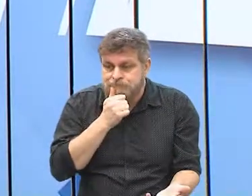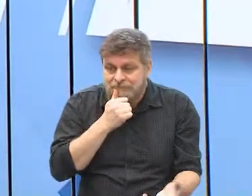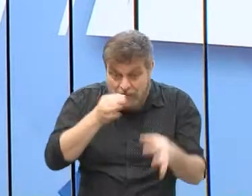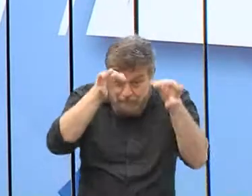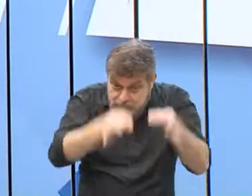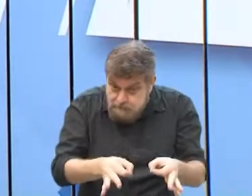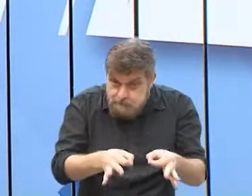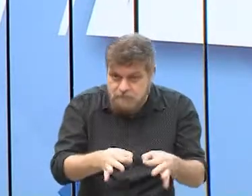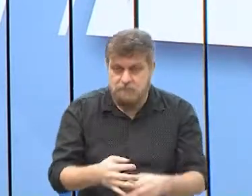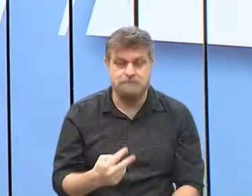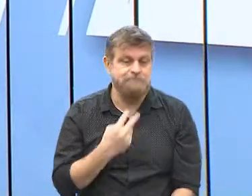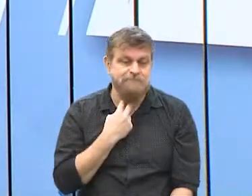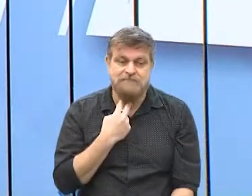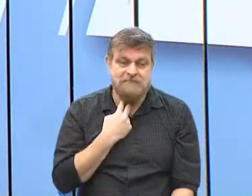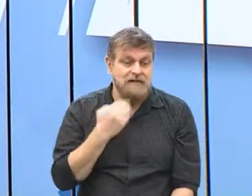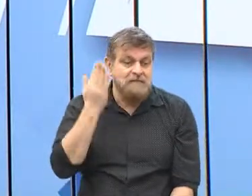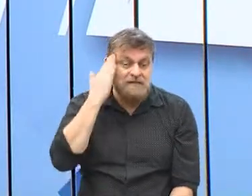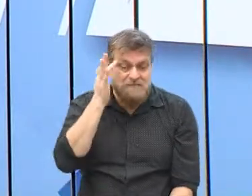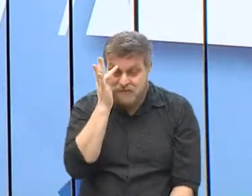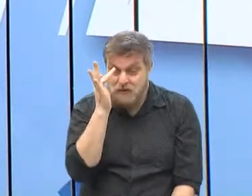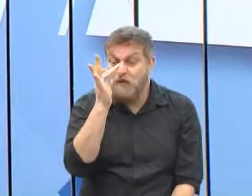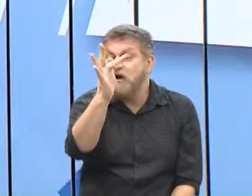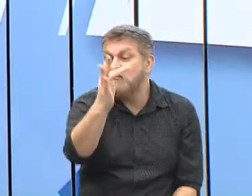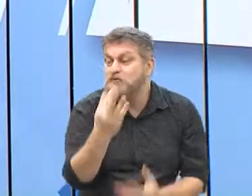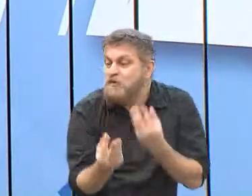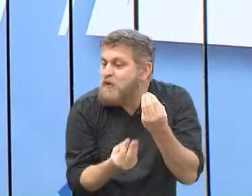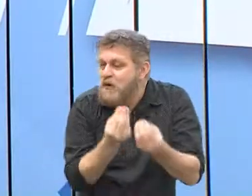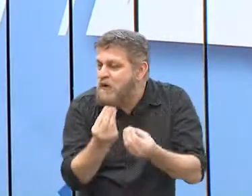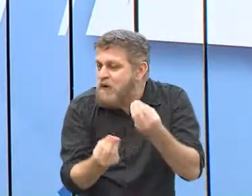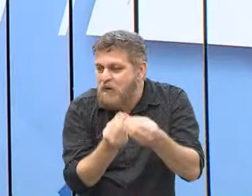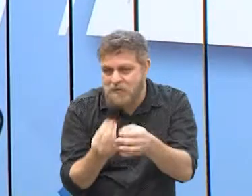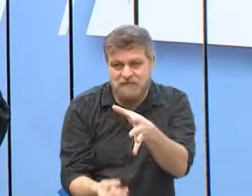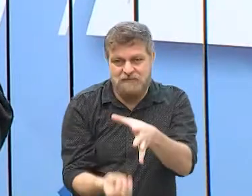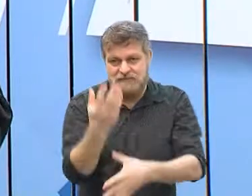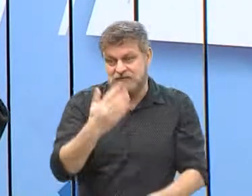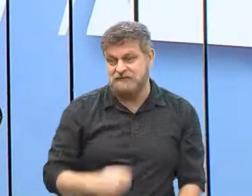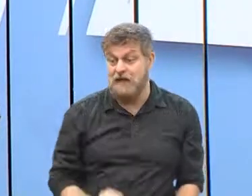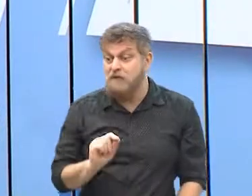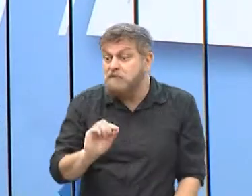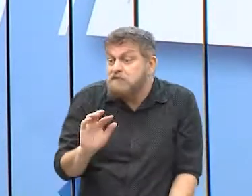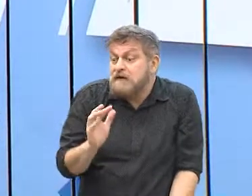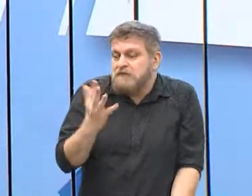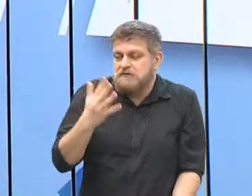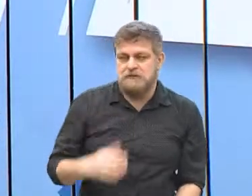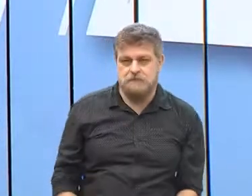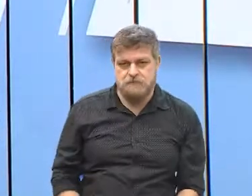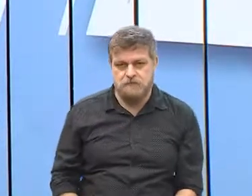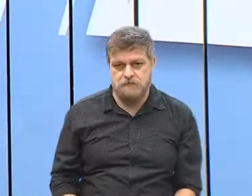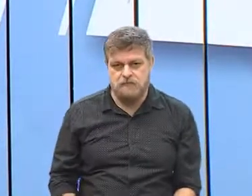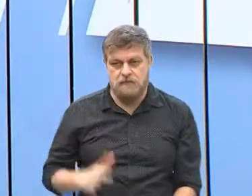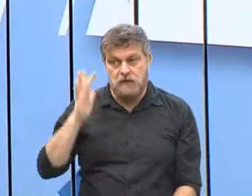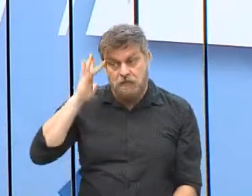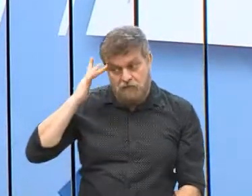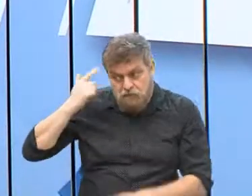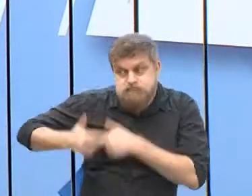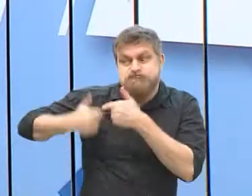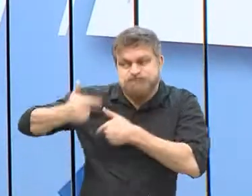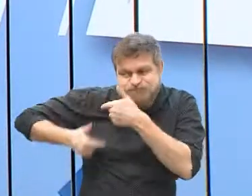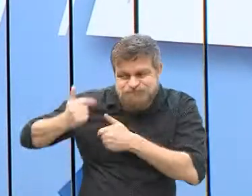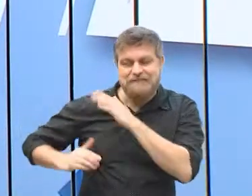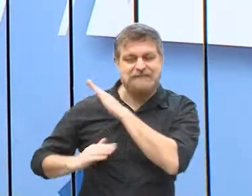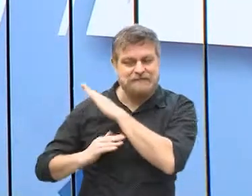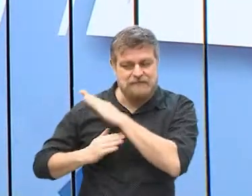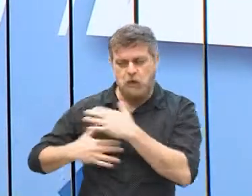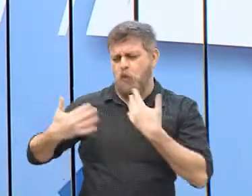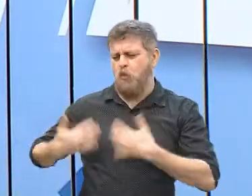certeza prever o que vai acontecer e como é que vai se dar esse novo normal. Mas eu prevejo, primeiro, muito trabalho para a Câmara